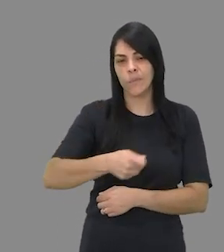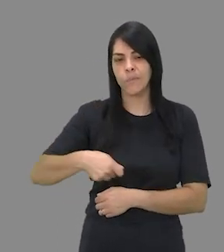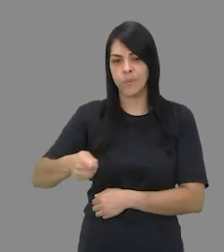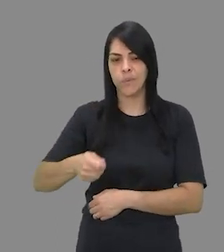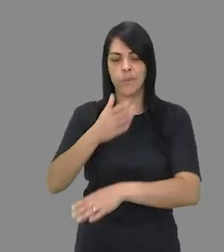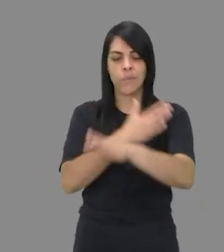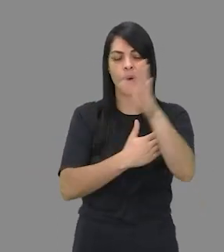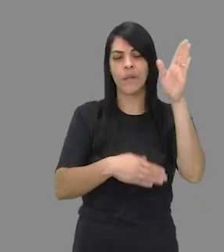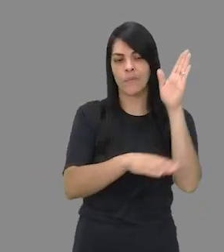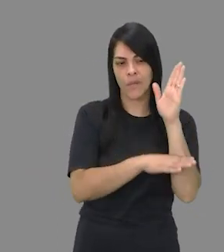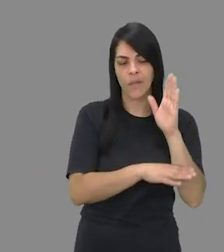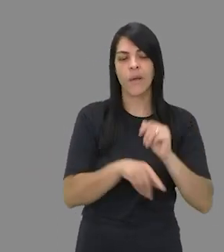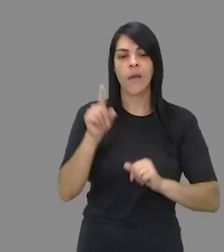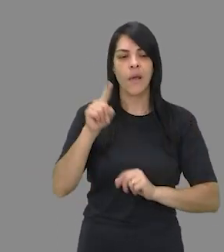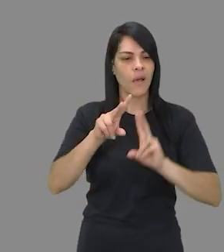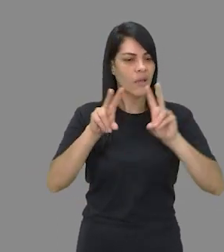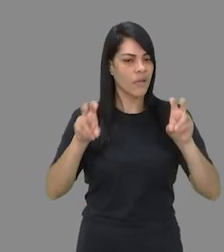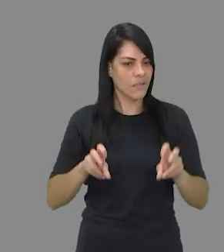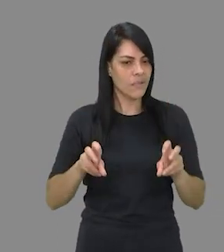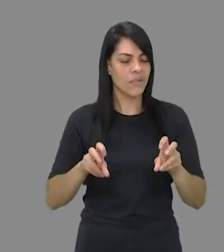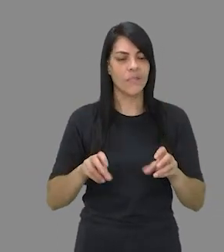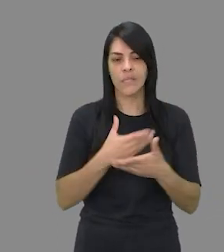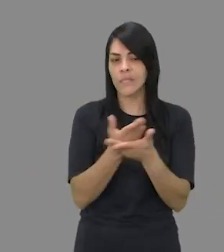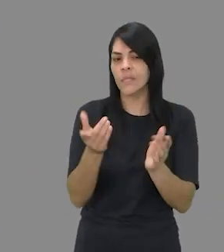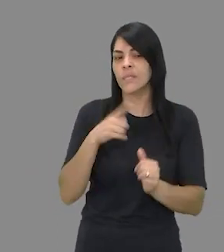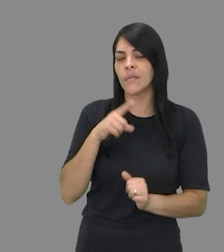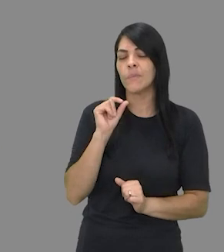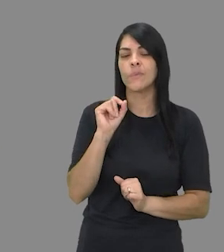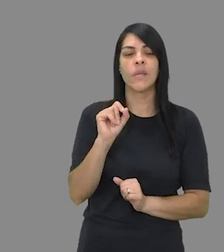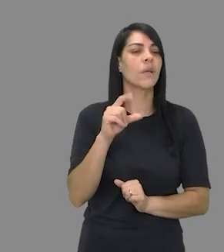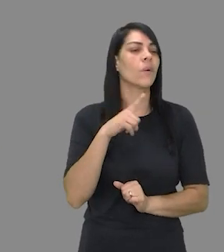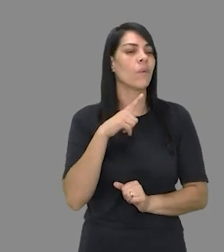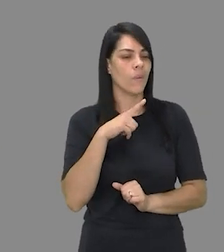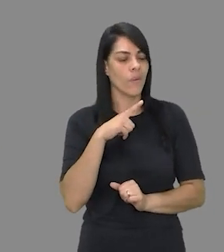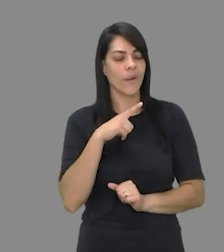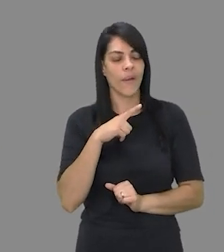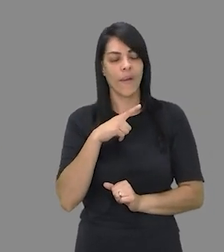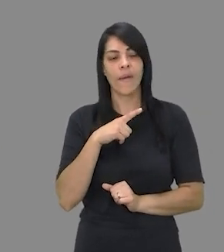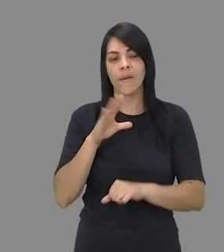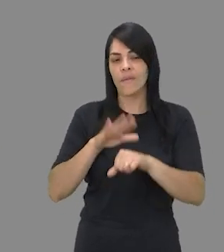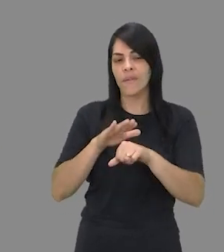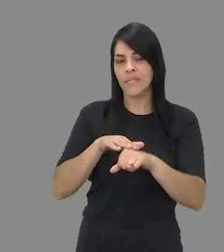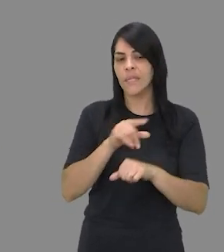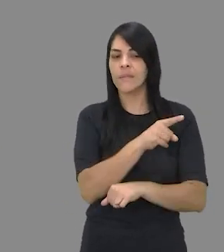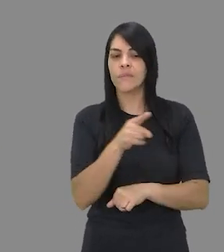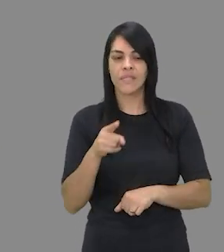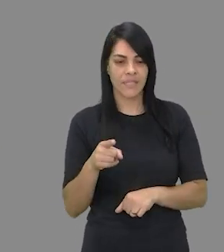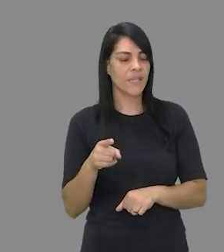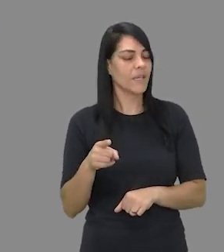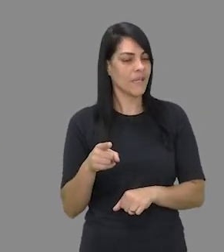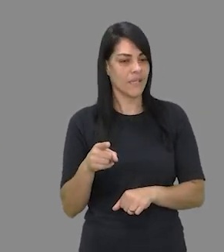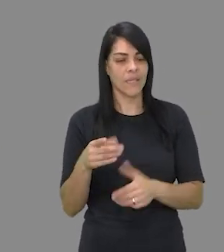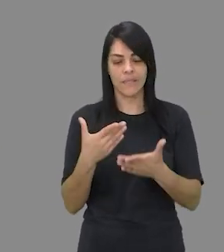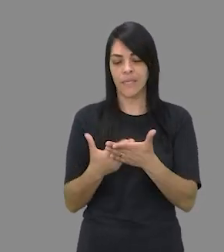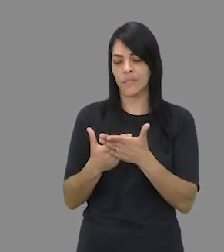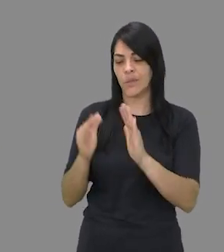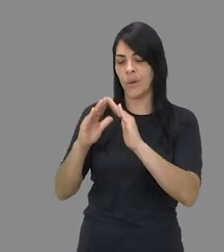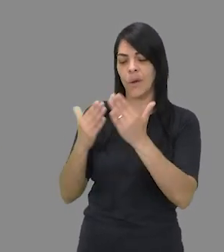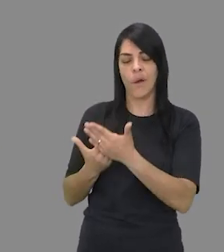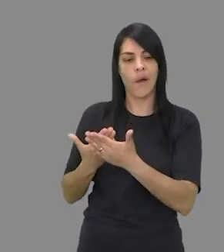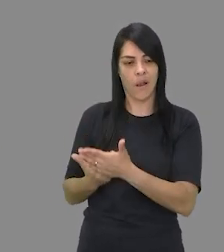mesa paralímpico? Essas questões norteadoras, elas servirão para que vocês aí na